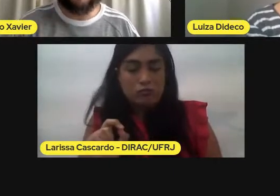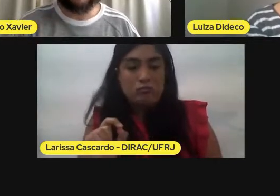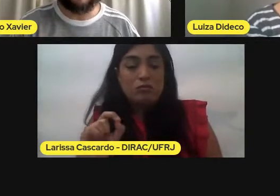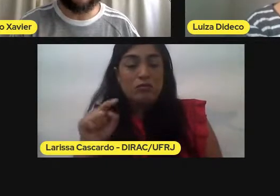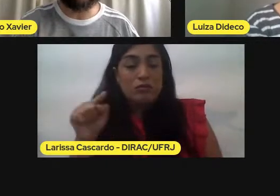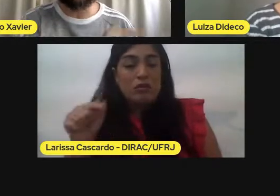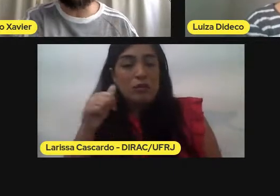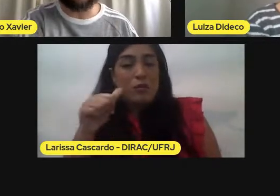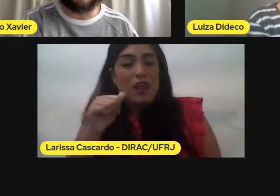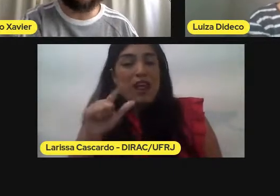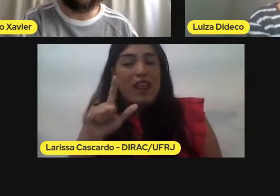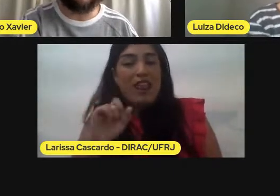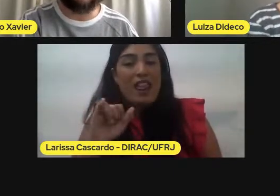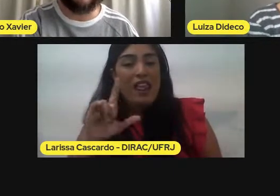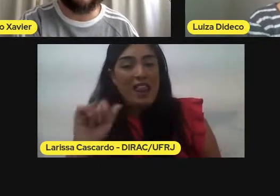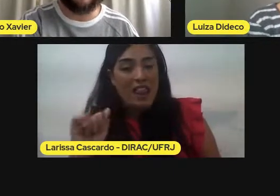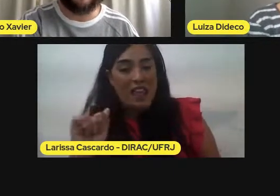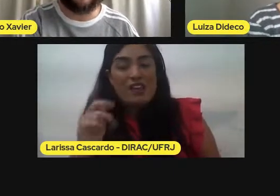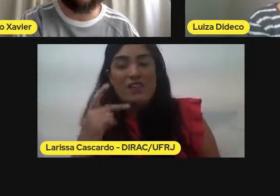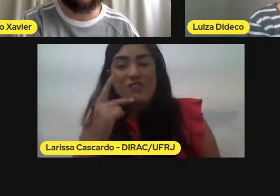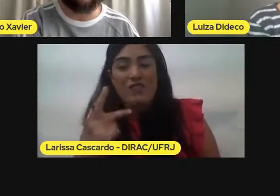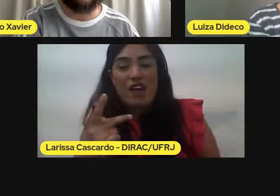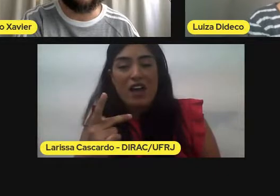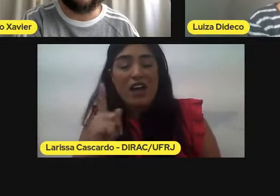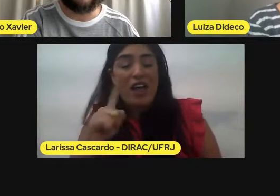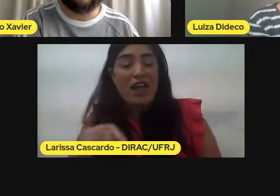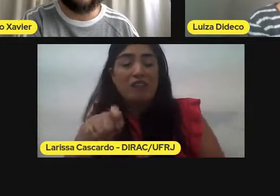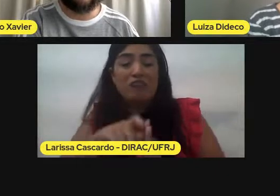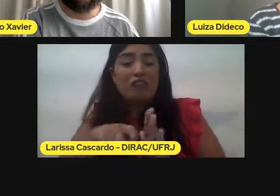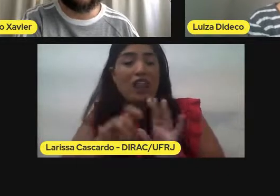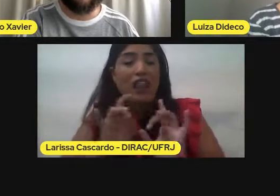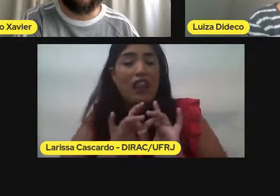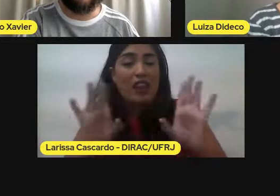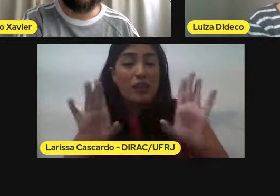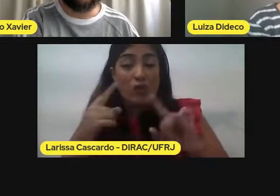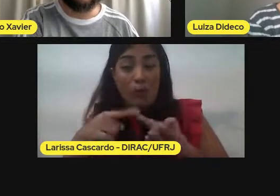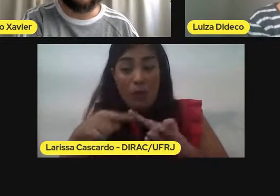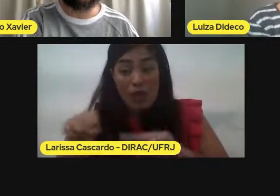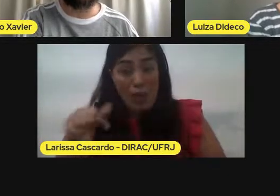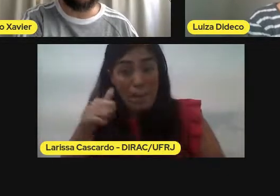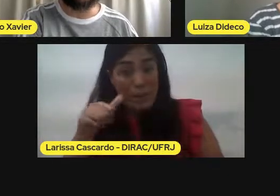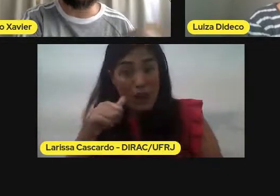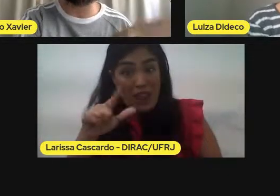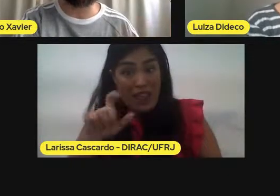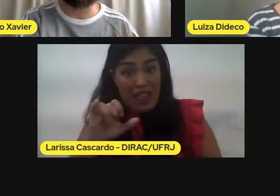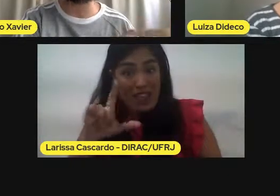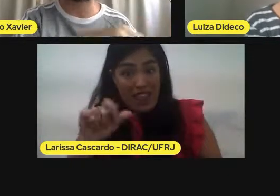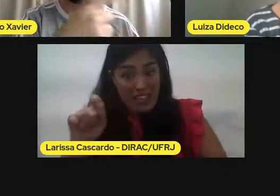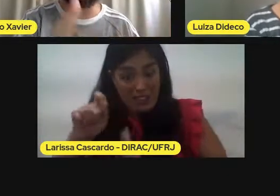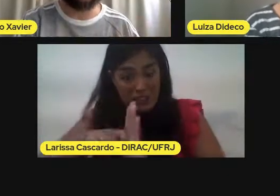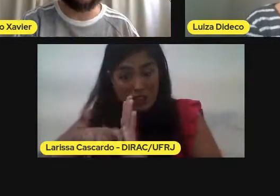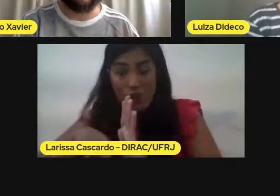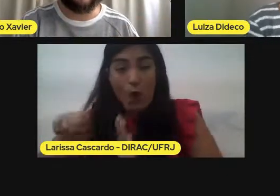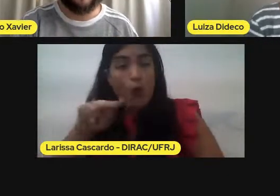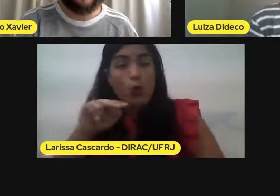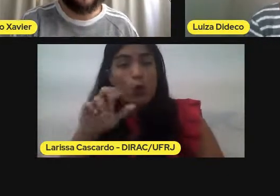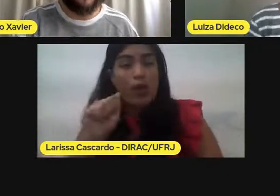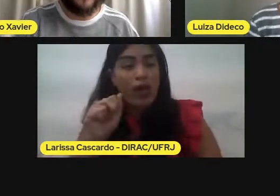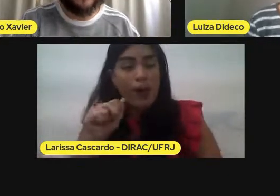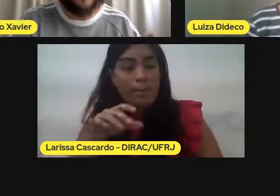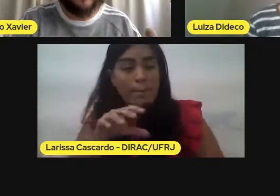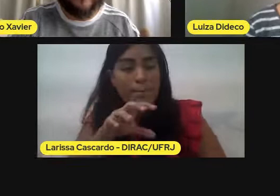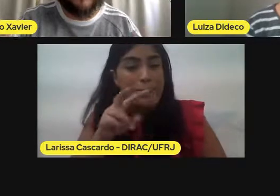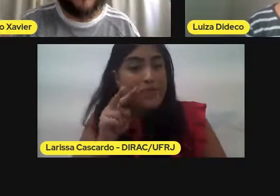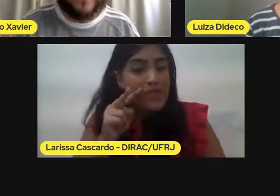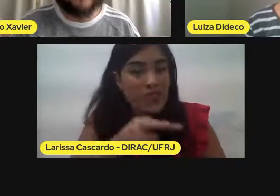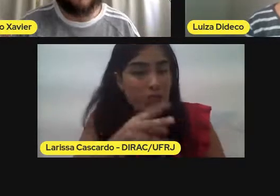a Leila Perrone Moisés não teve contato com os papéis. A Leila Perrone Moisés pegou os textos já transcritos por outras pessoas